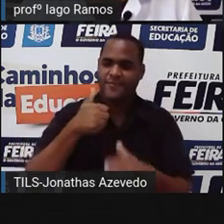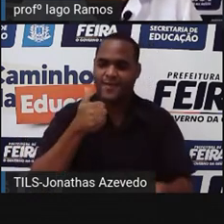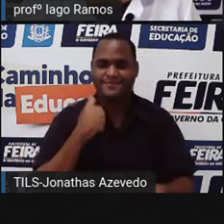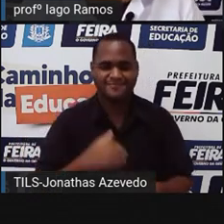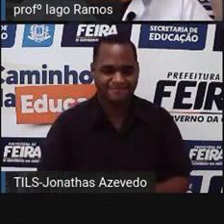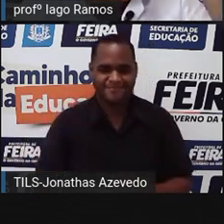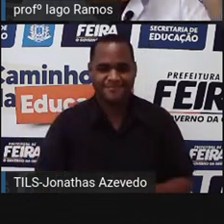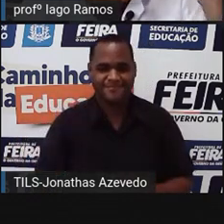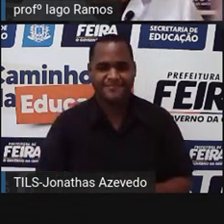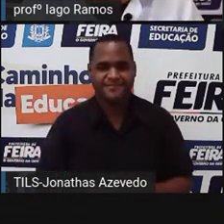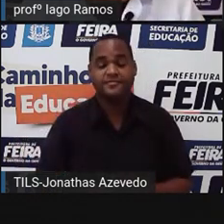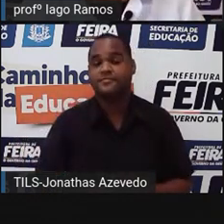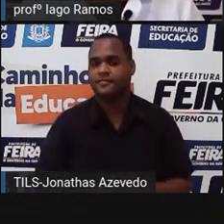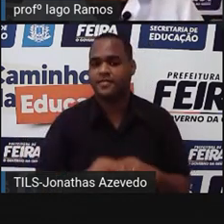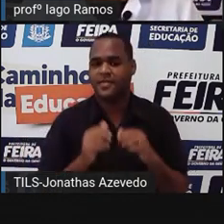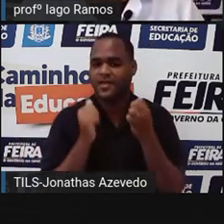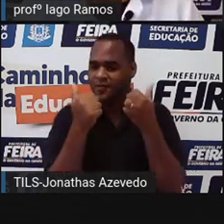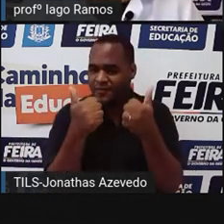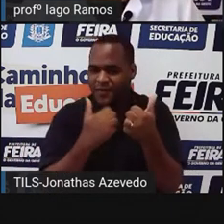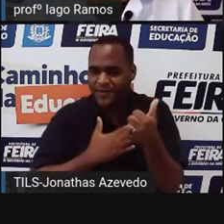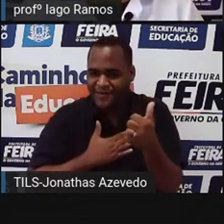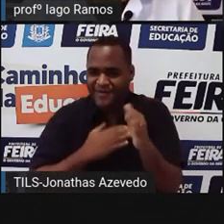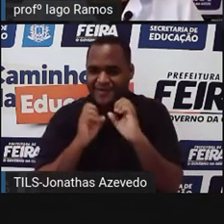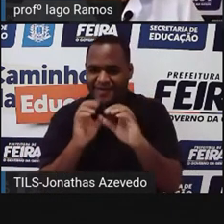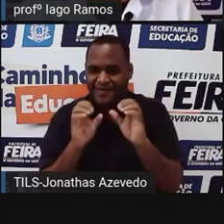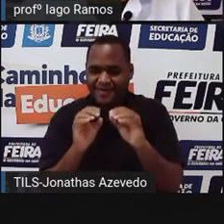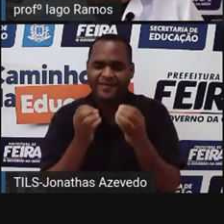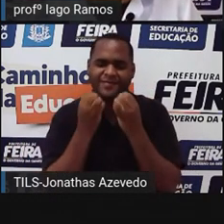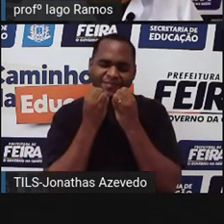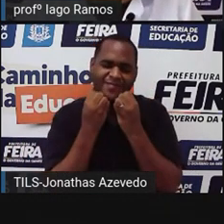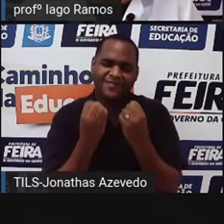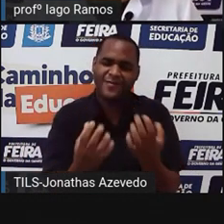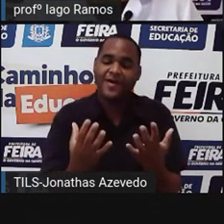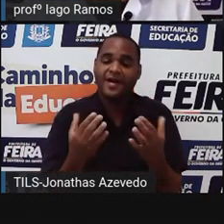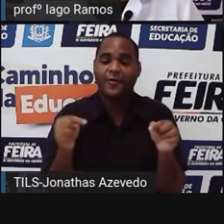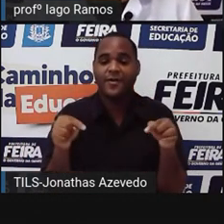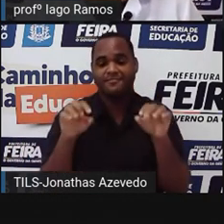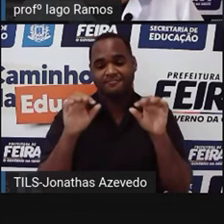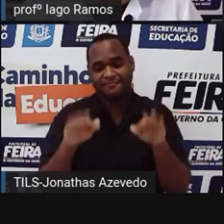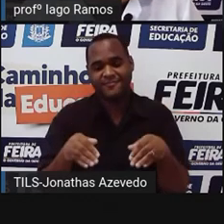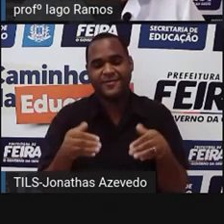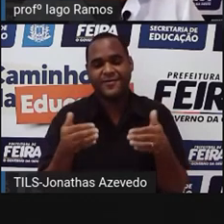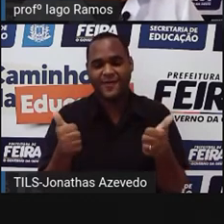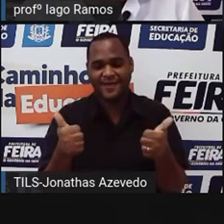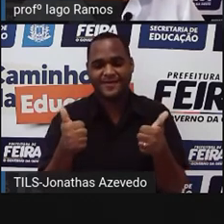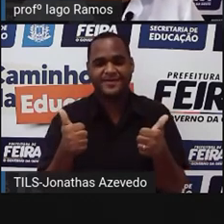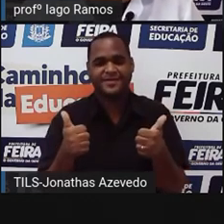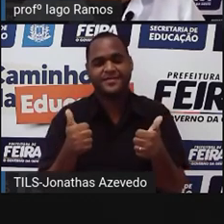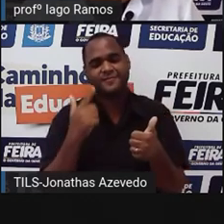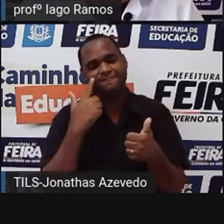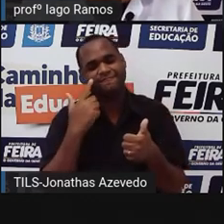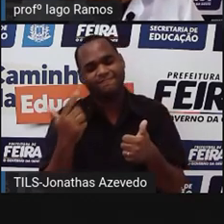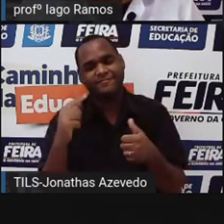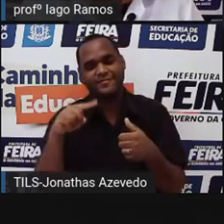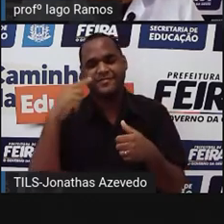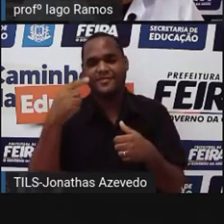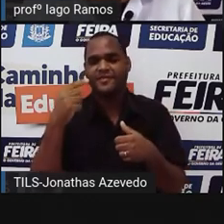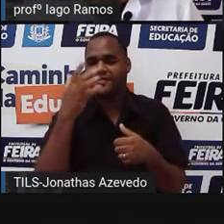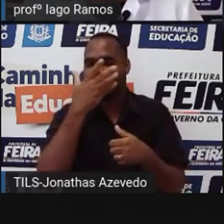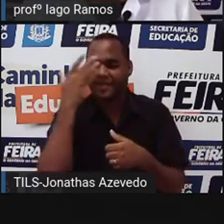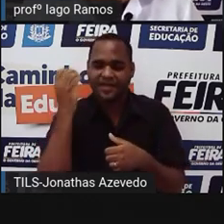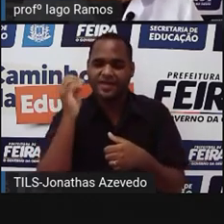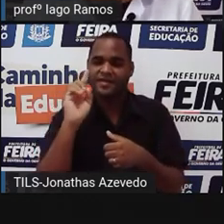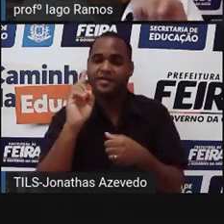beleza? Curtiu a nossa aula? Eu espero que sim, mas a gente vai ficar por aqui, tá bom? Desde já, até a próxima. Não